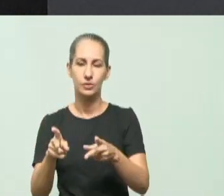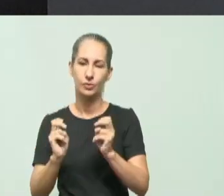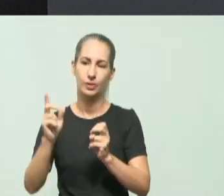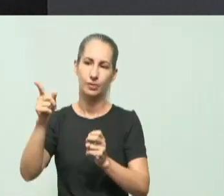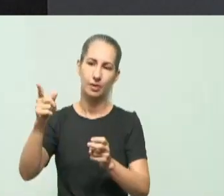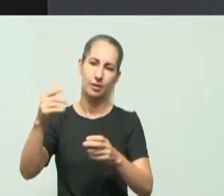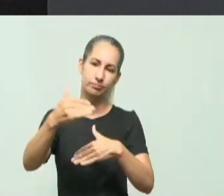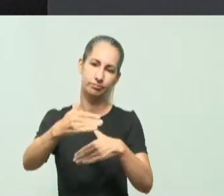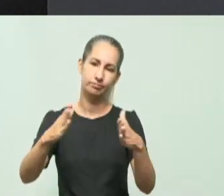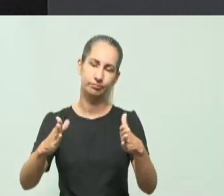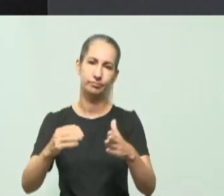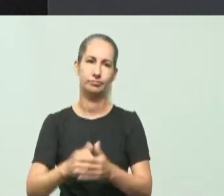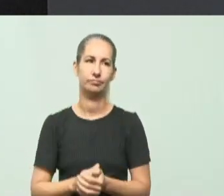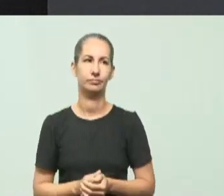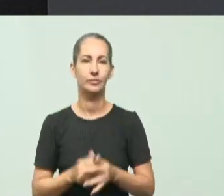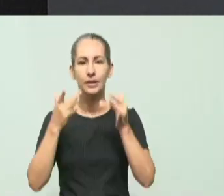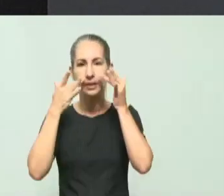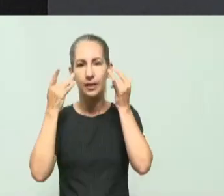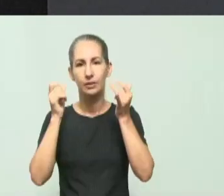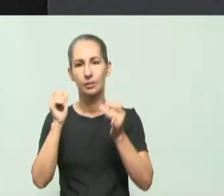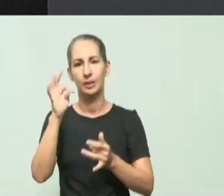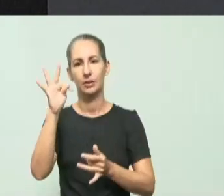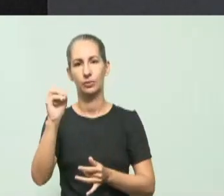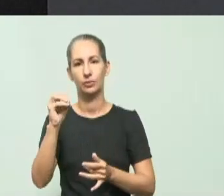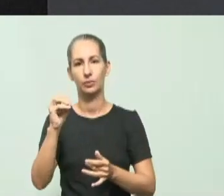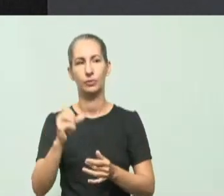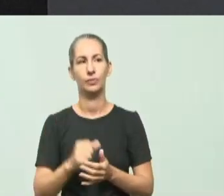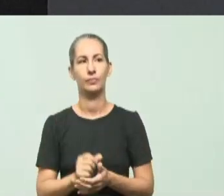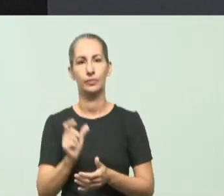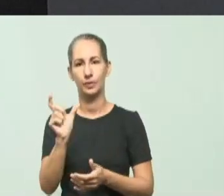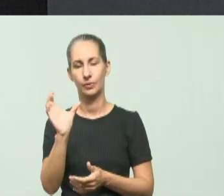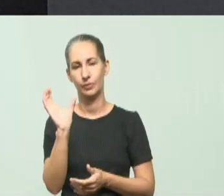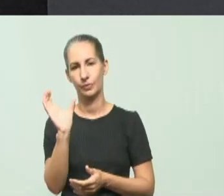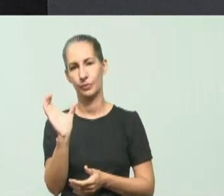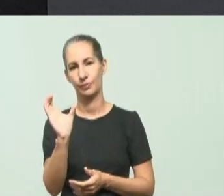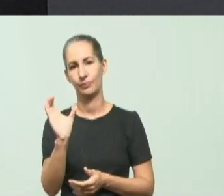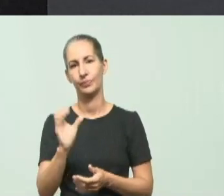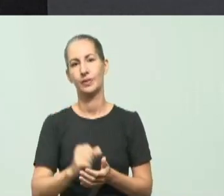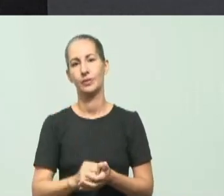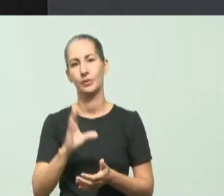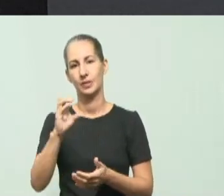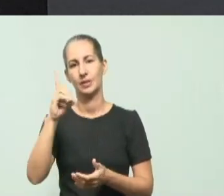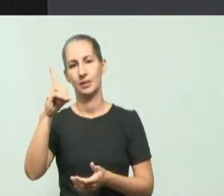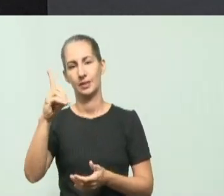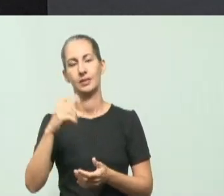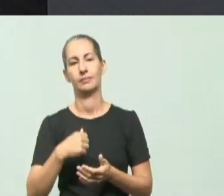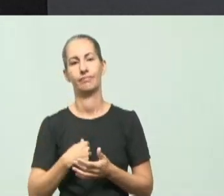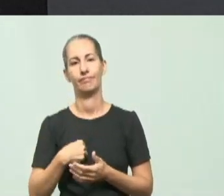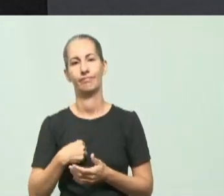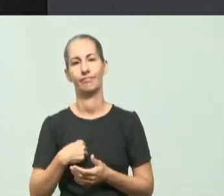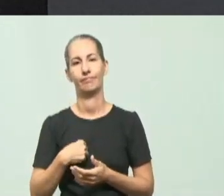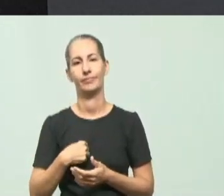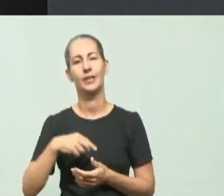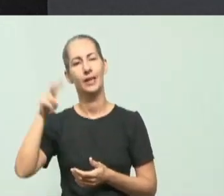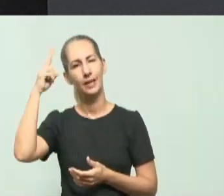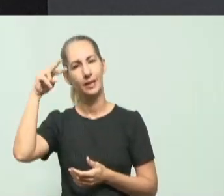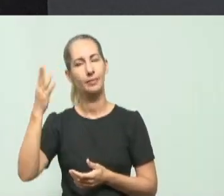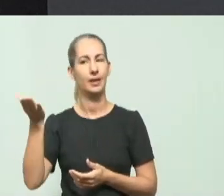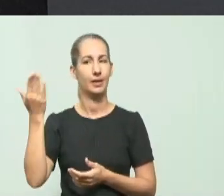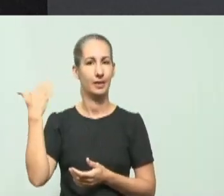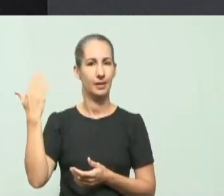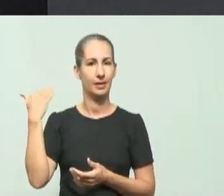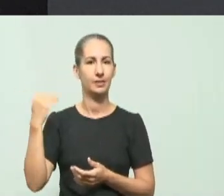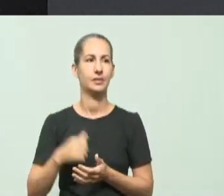aquele largo do Teatro Alberto Maranhão para gravar o seu CD. E isso me fez lembrar que os de